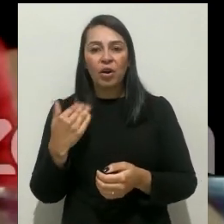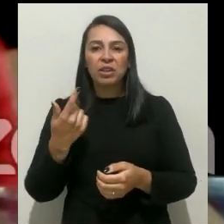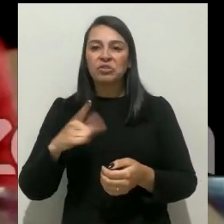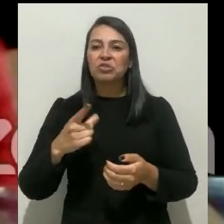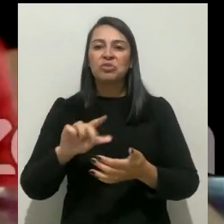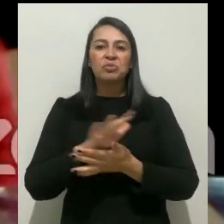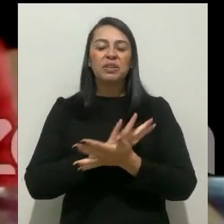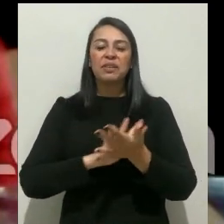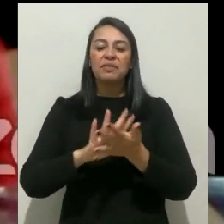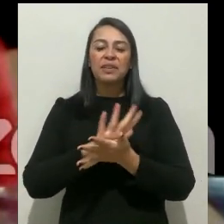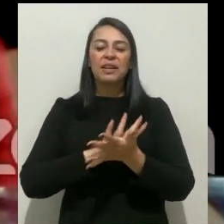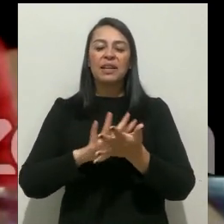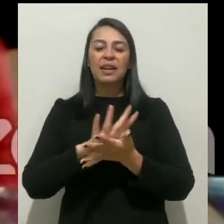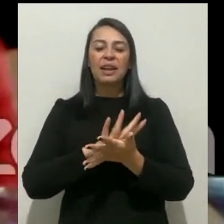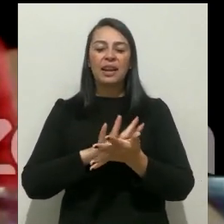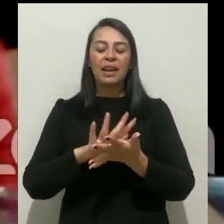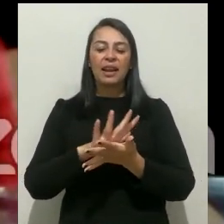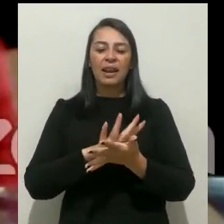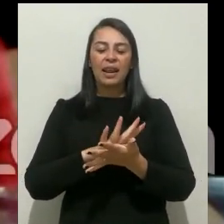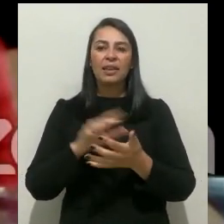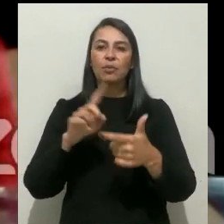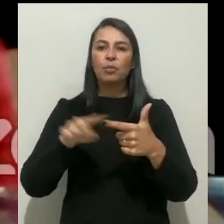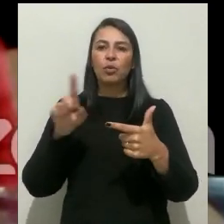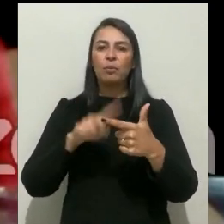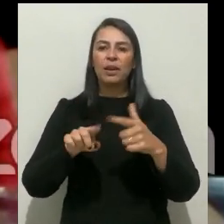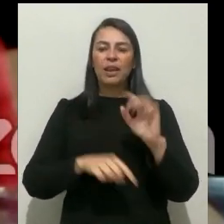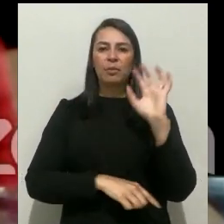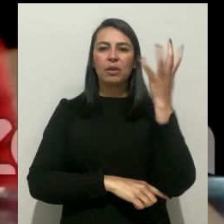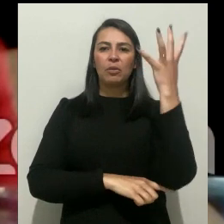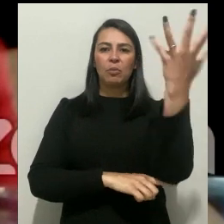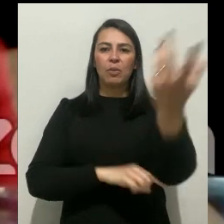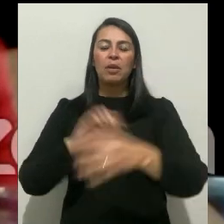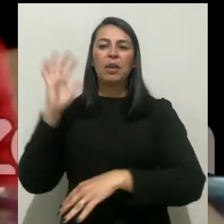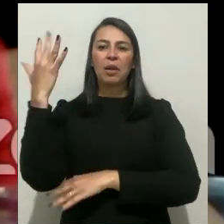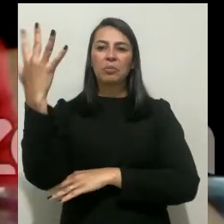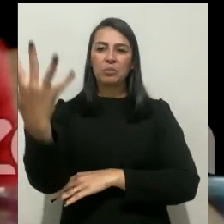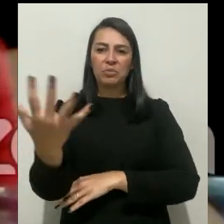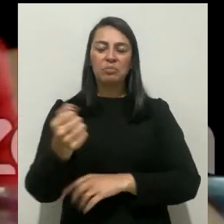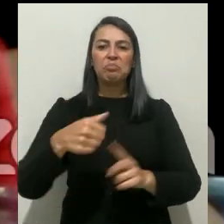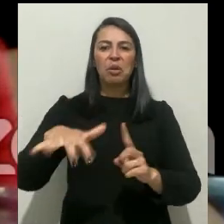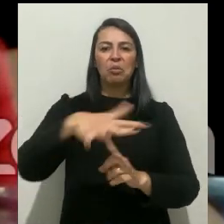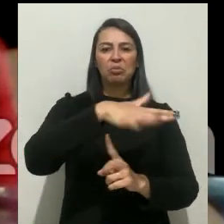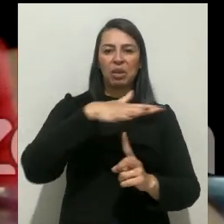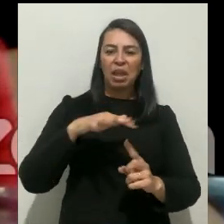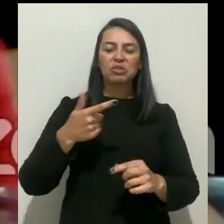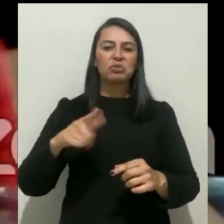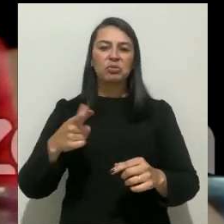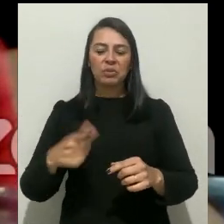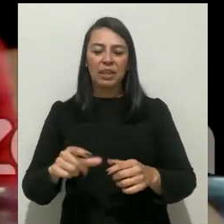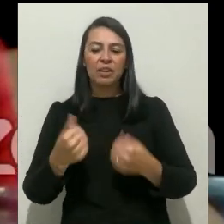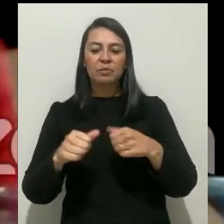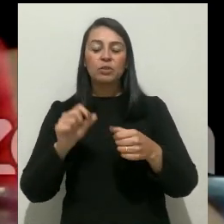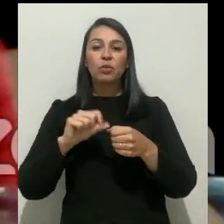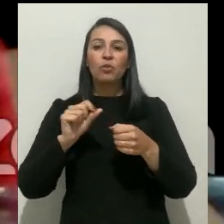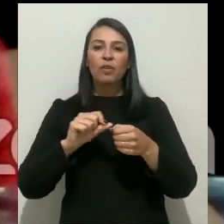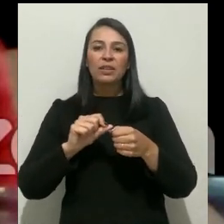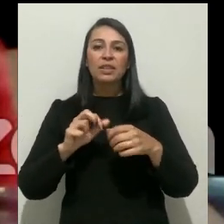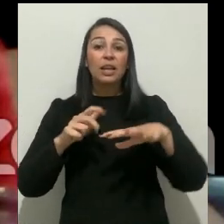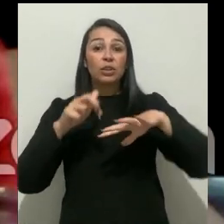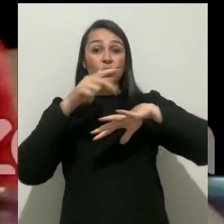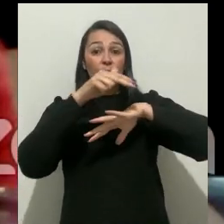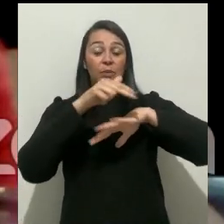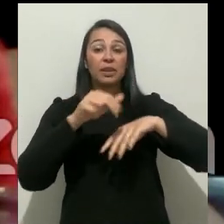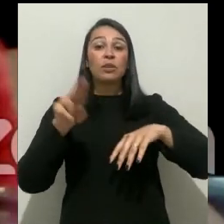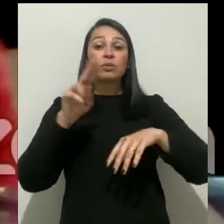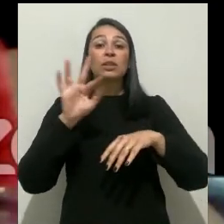Não houve nenhuma causa ambiental no prédio, porque ali teve que se fazer as subidas por quase um teleférico,